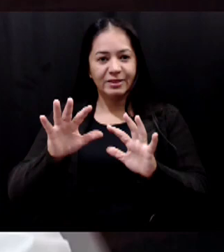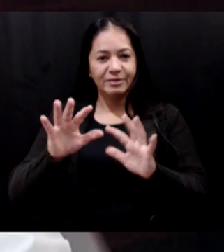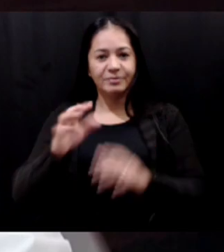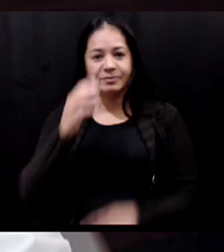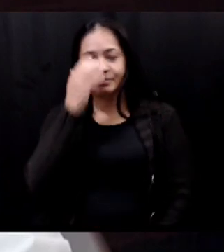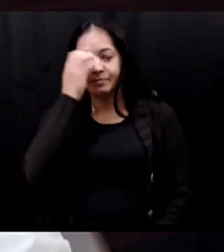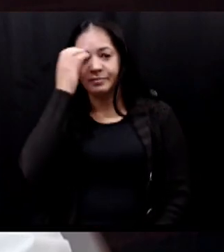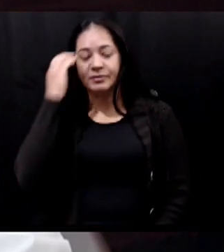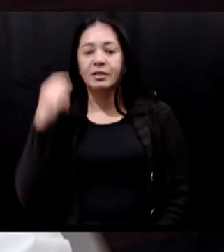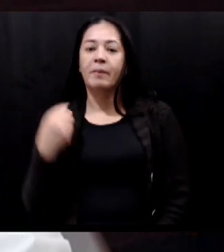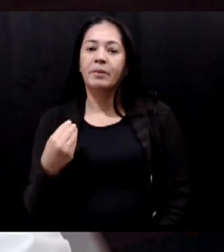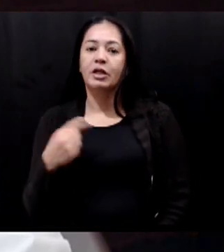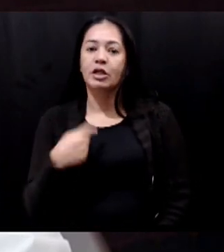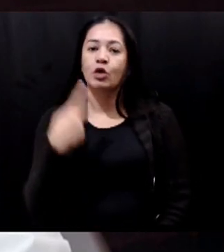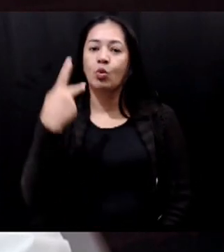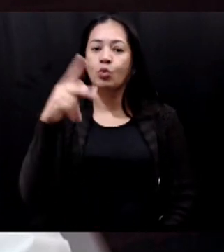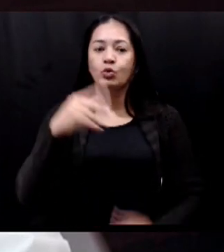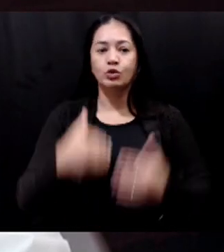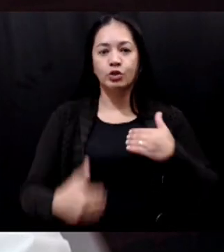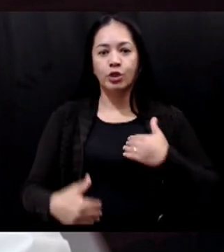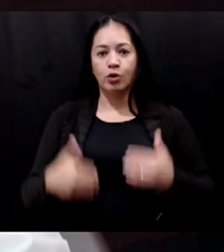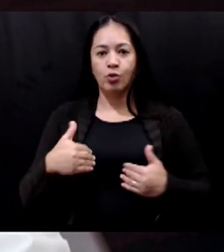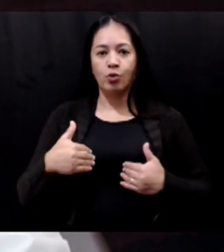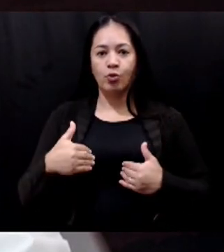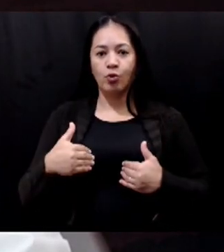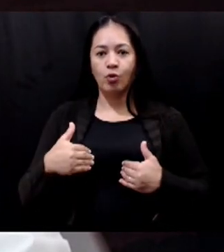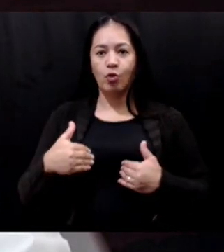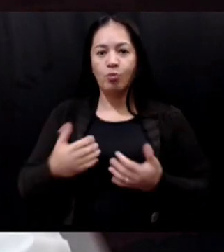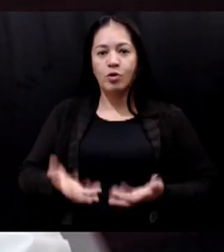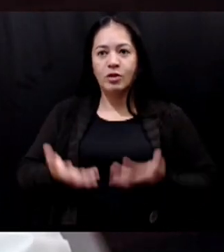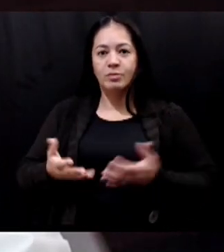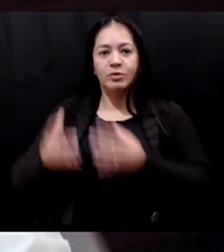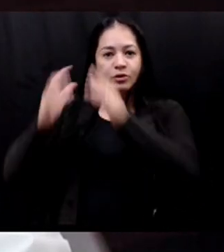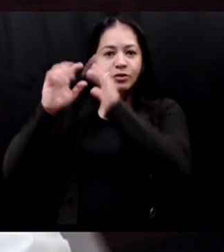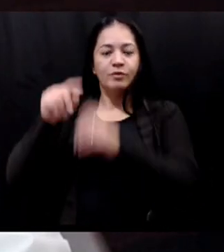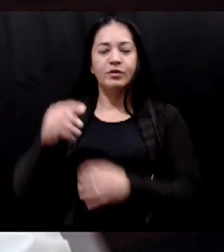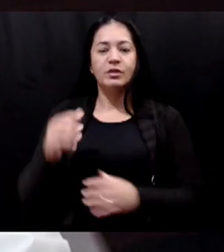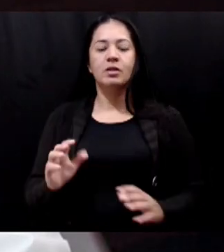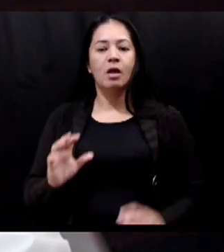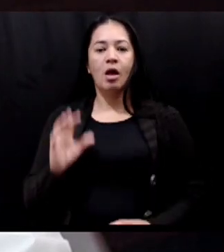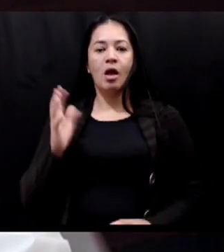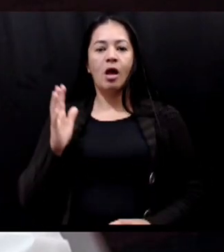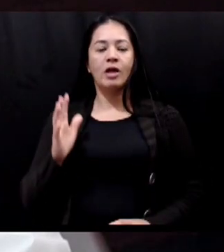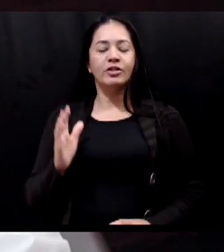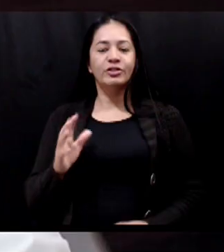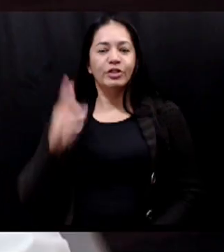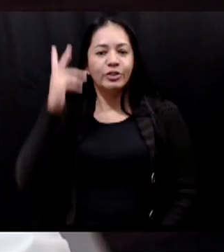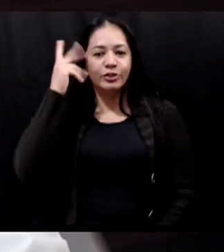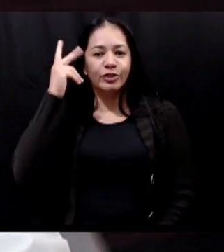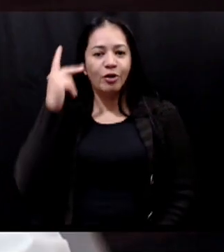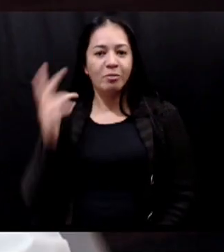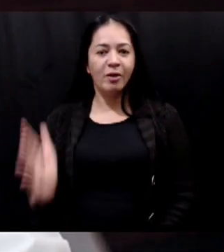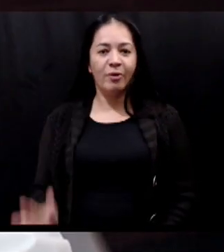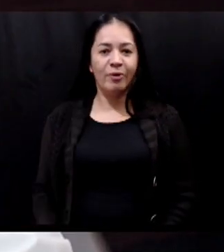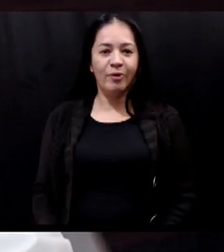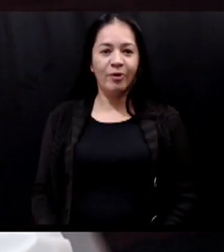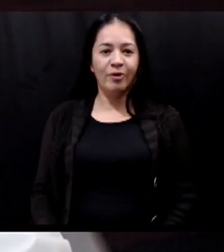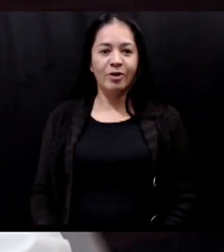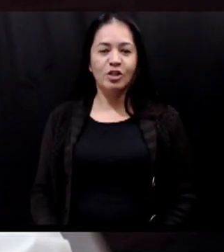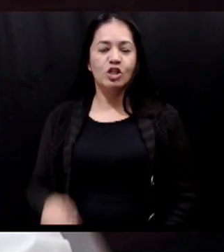corpo jogue para o teu cérebro e você haja naturalmente a favor. Aquilo não seja uma punição,